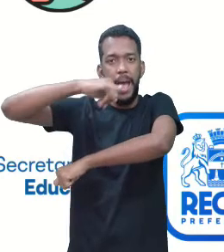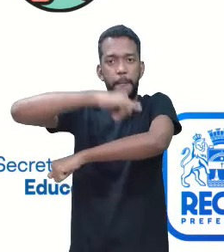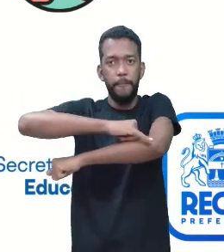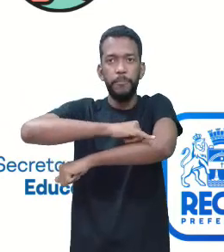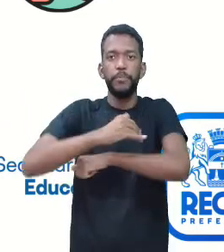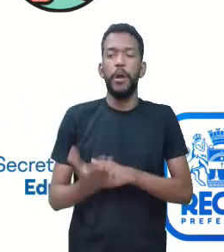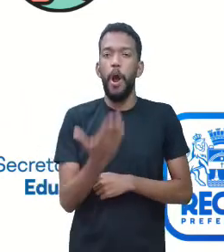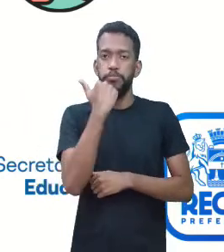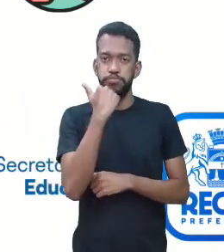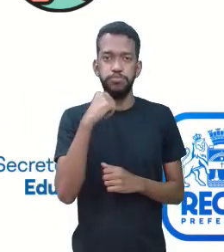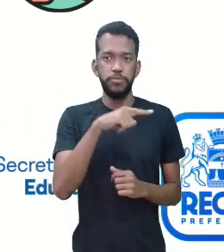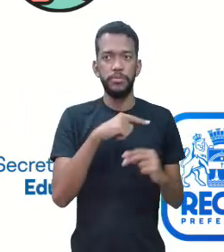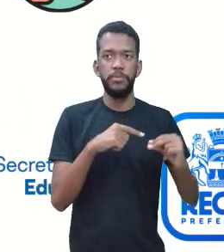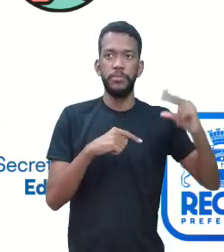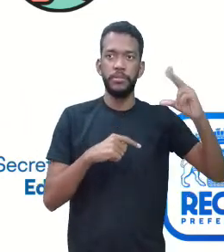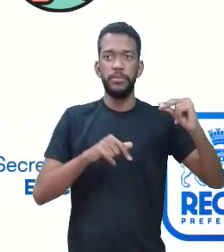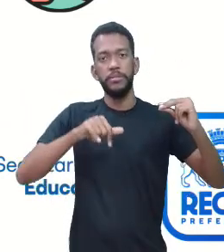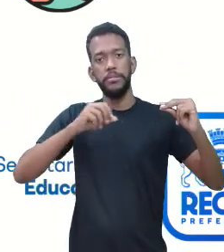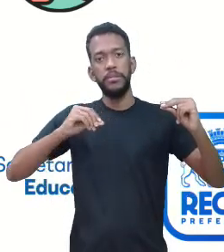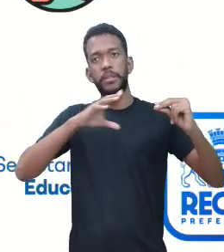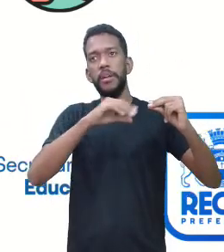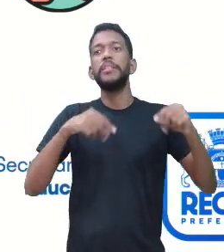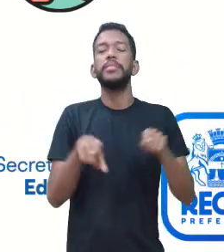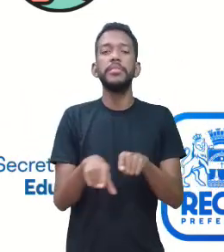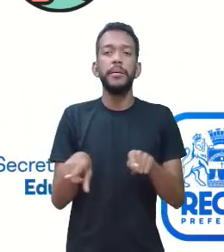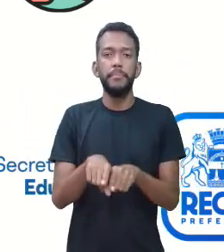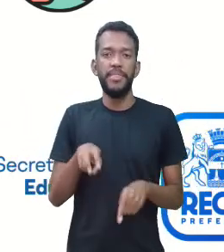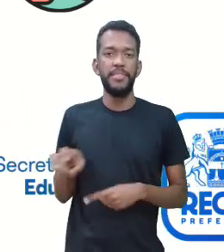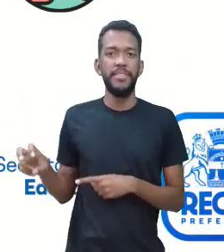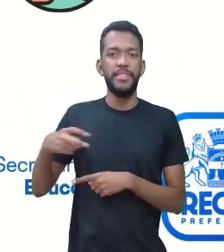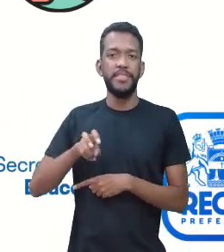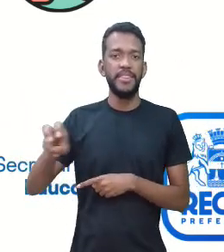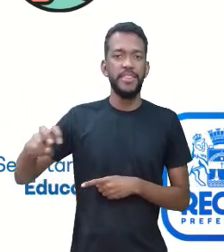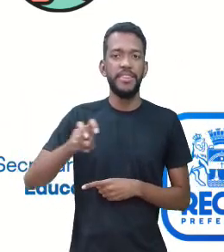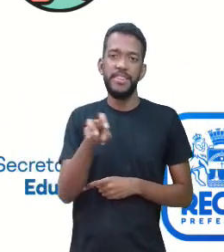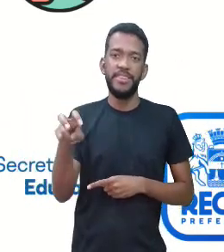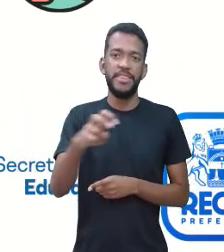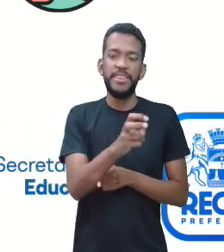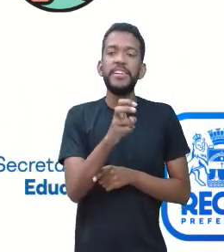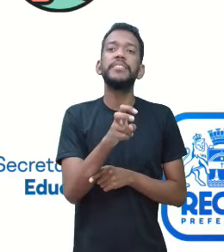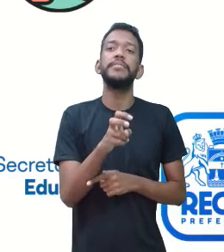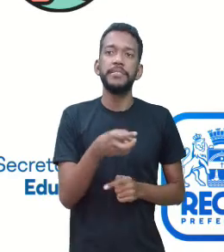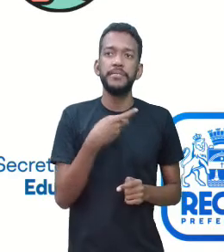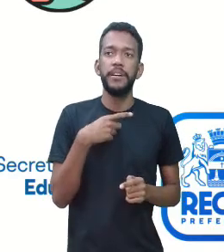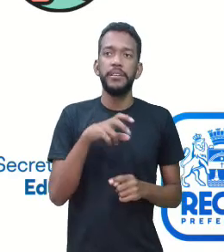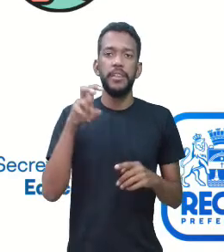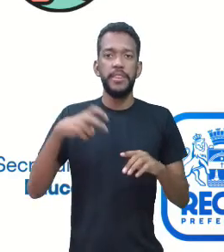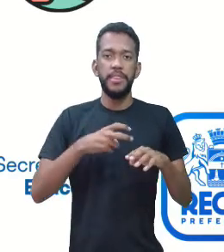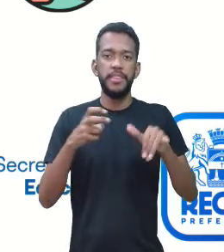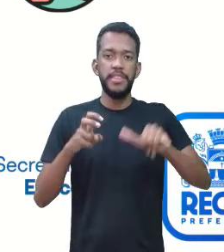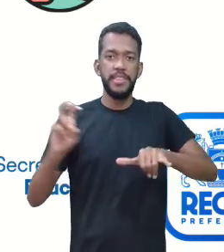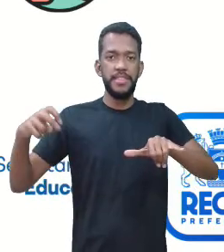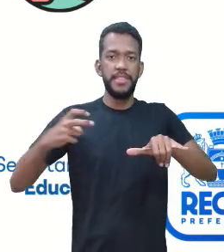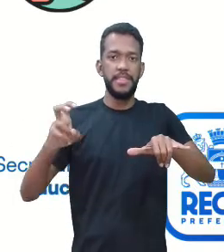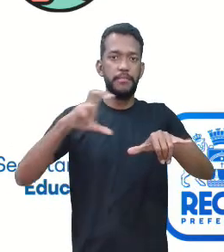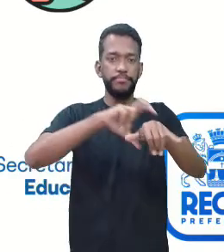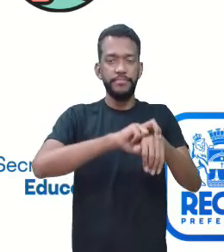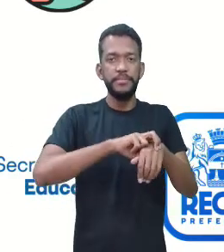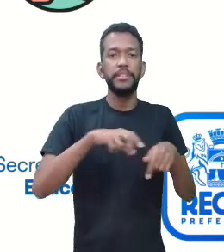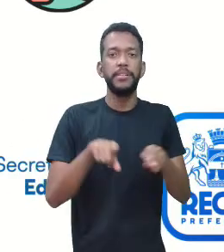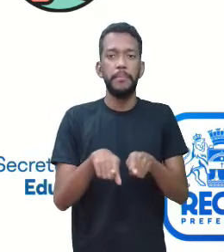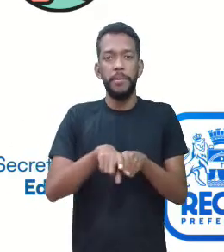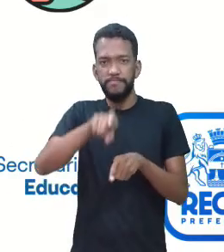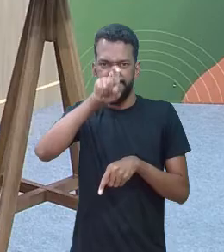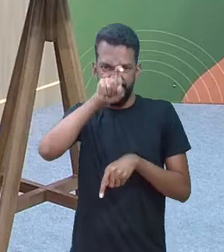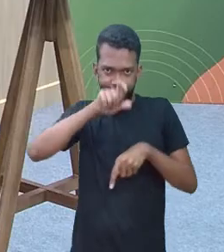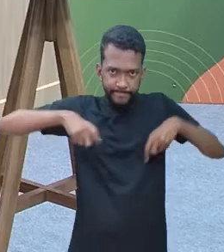rapidinho desse grilo, a cobra, como aí vai devorar esse sapo, e aí eu tenho um gavião que vem e se alimenta dessa